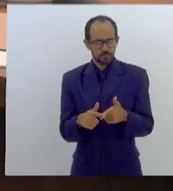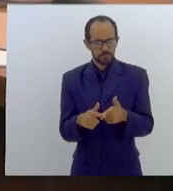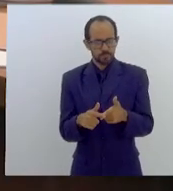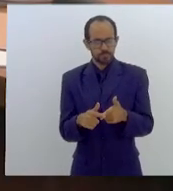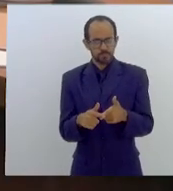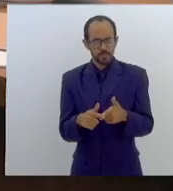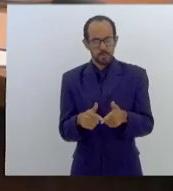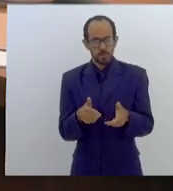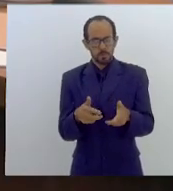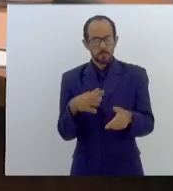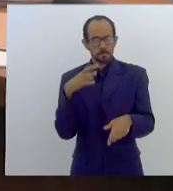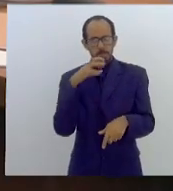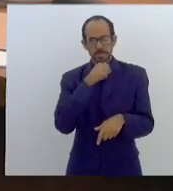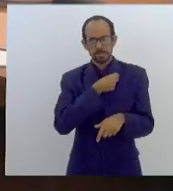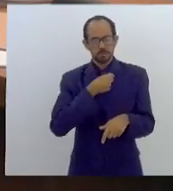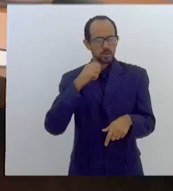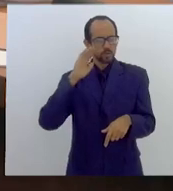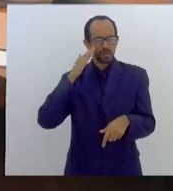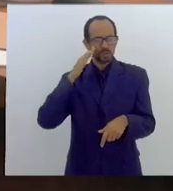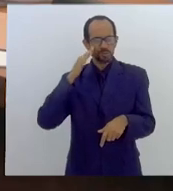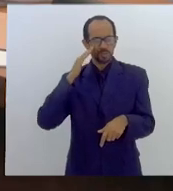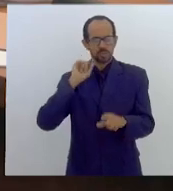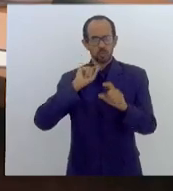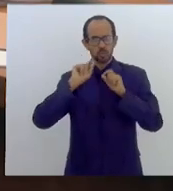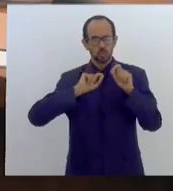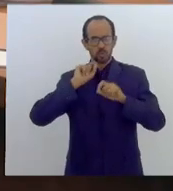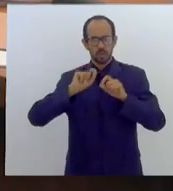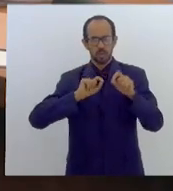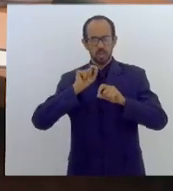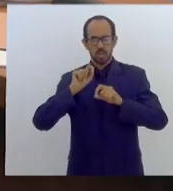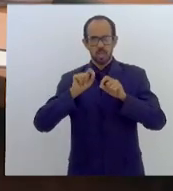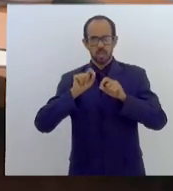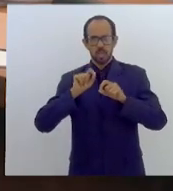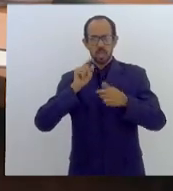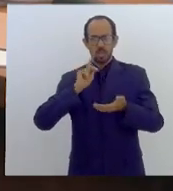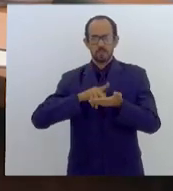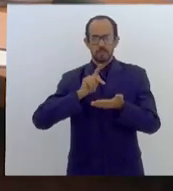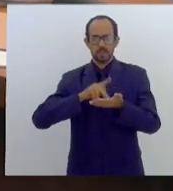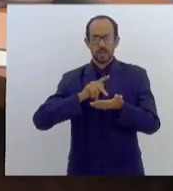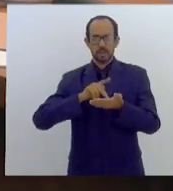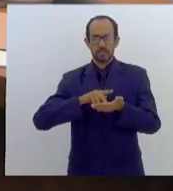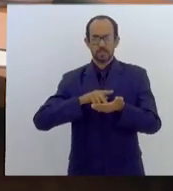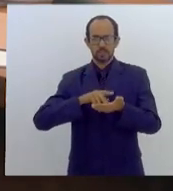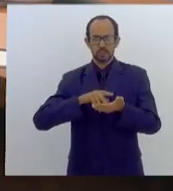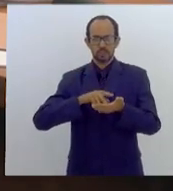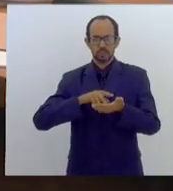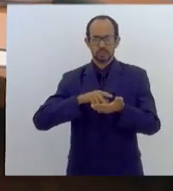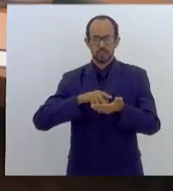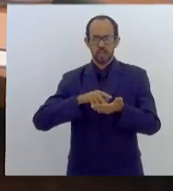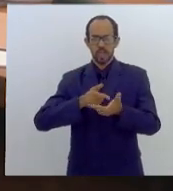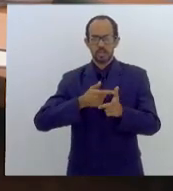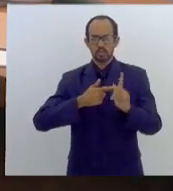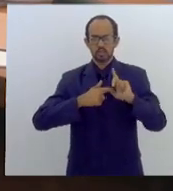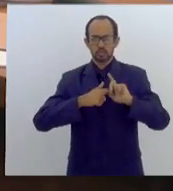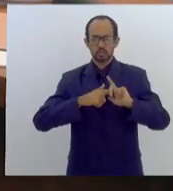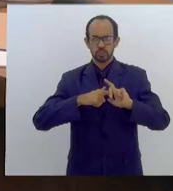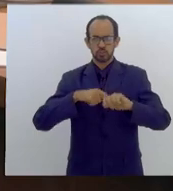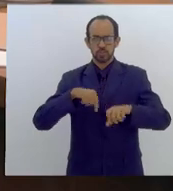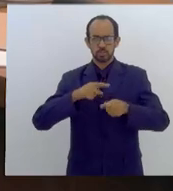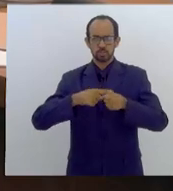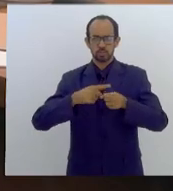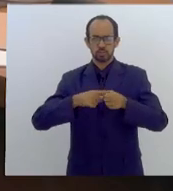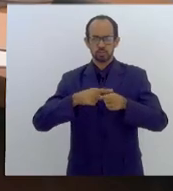chegou ao entendimento que, na verdade, se deve à cidade do Rio de Janeiro